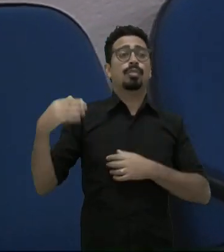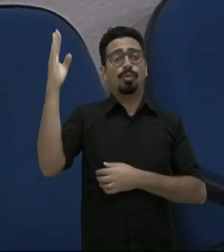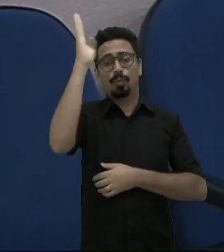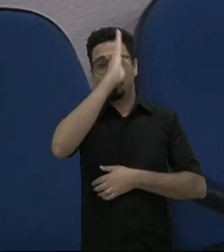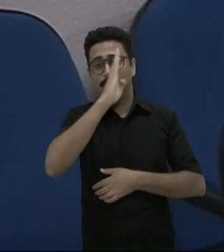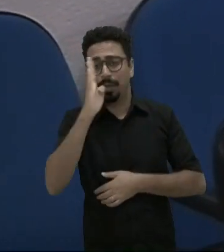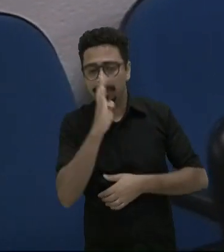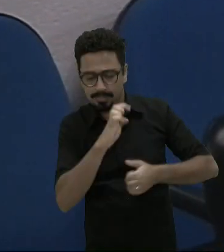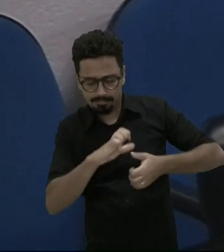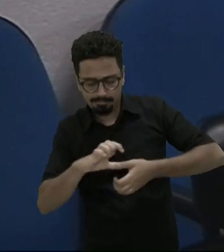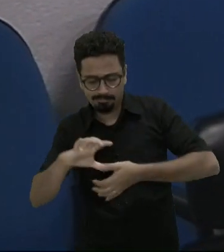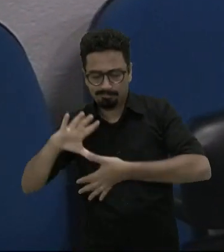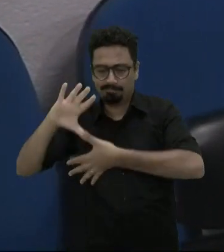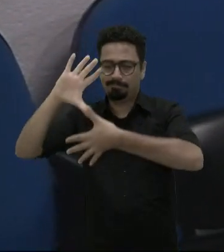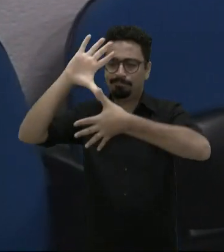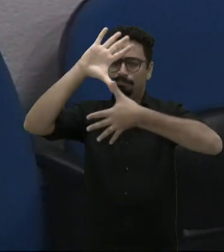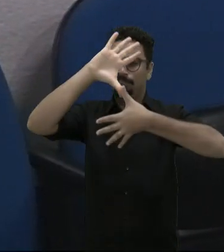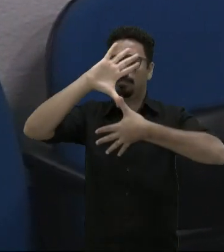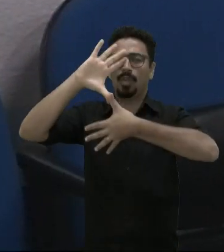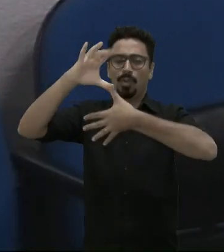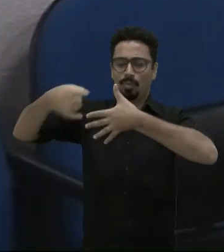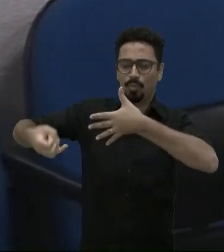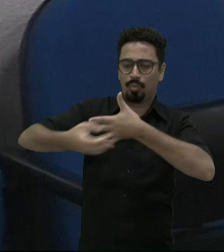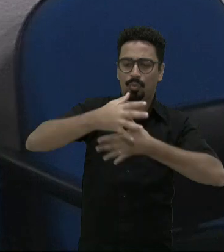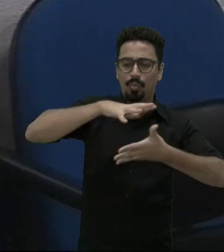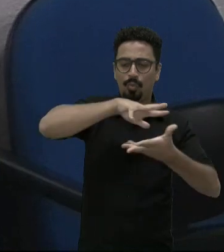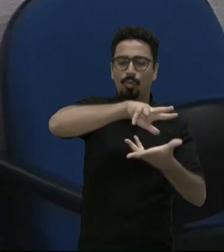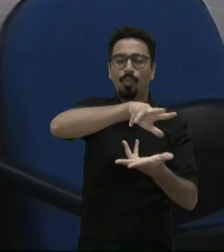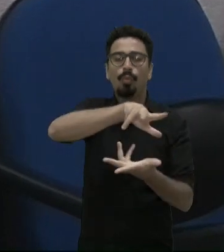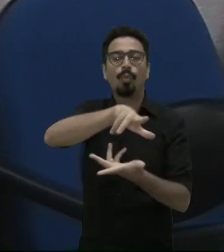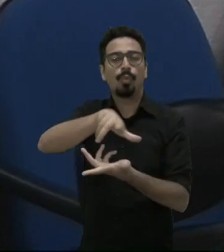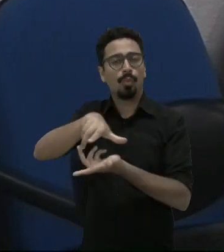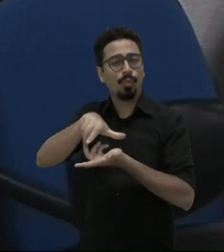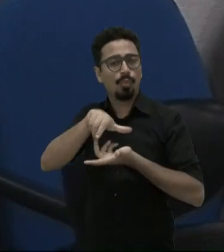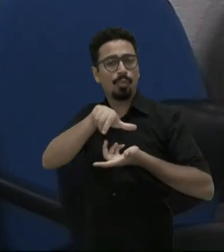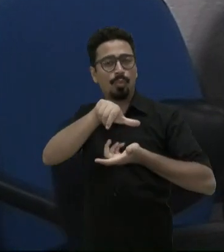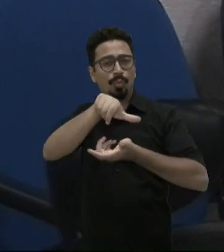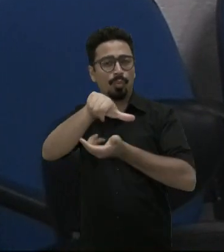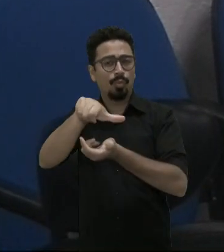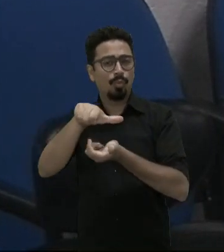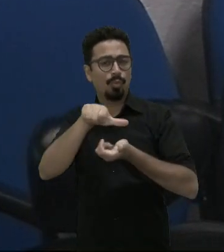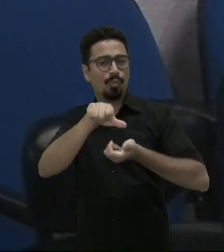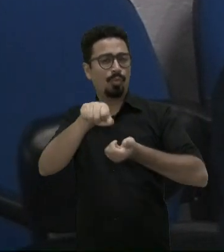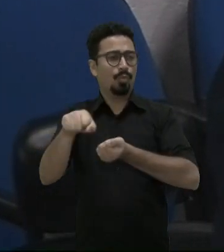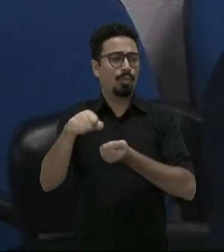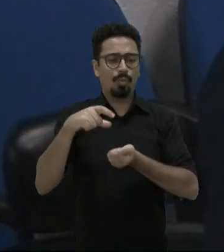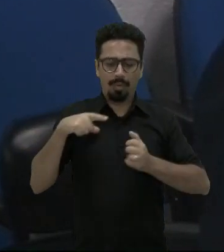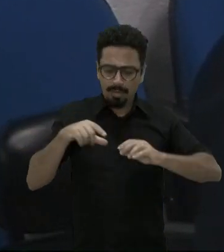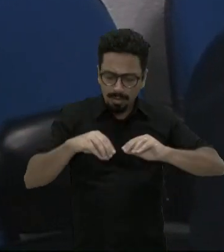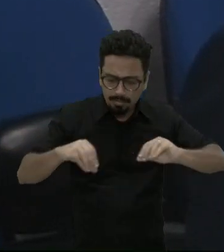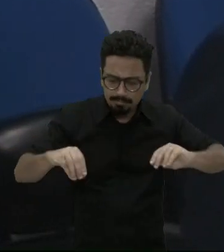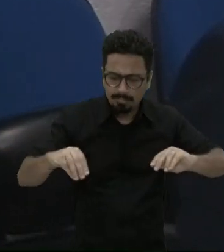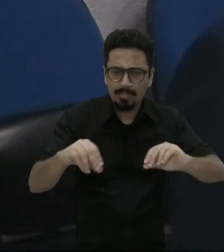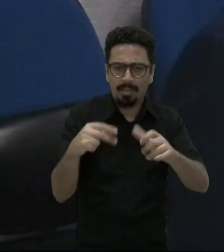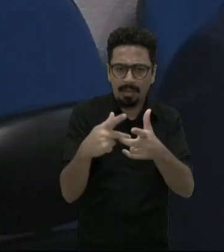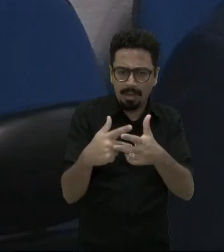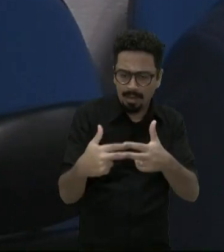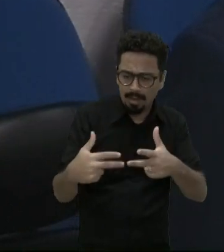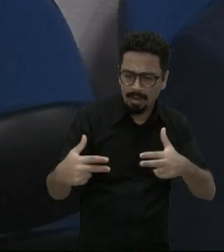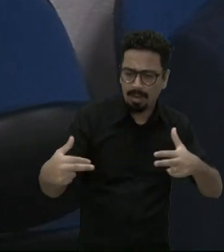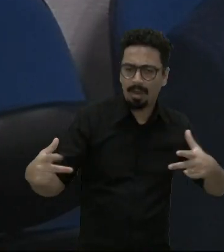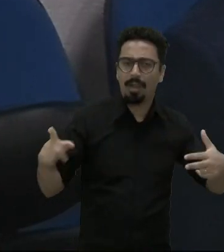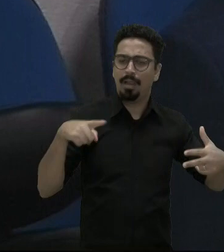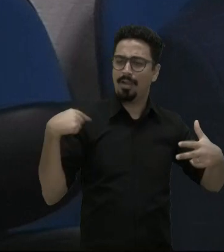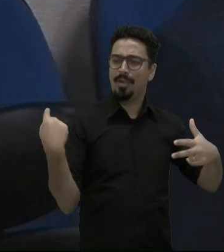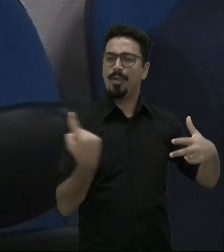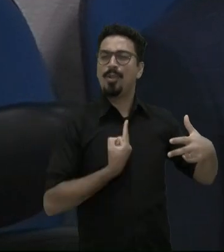da América, iluminando ao sol do novo mundo. Do que a terra mais